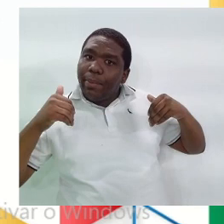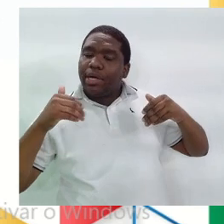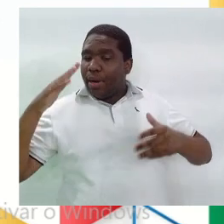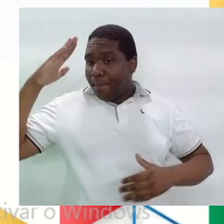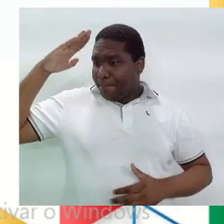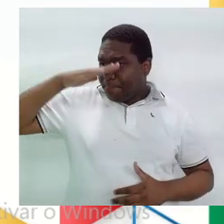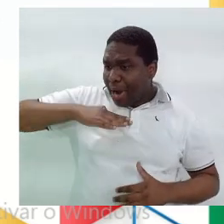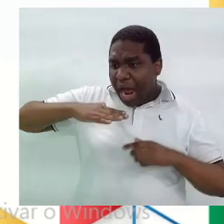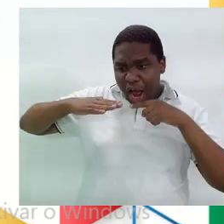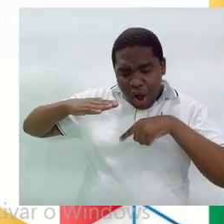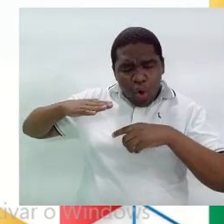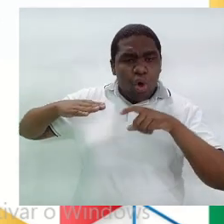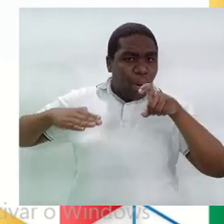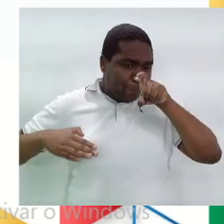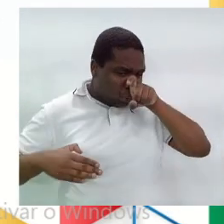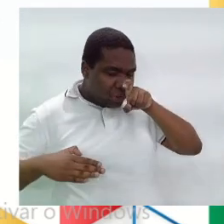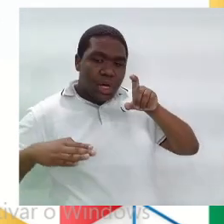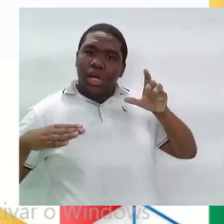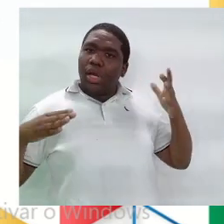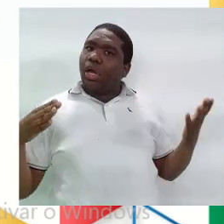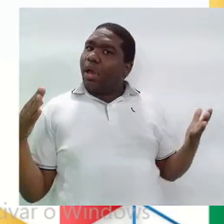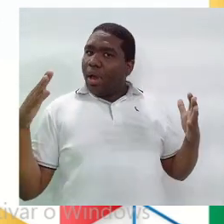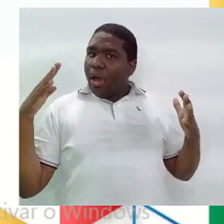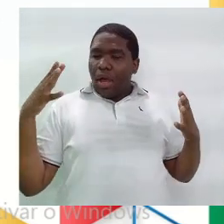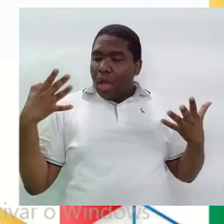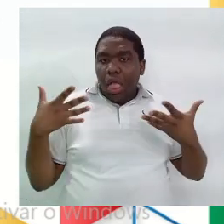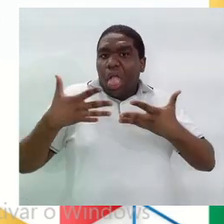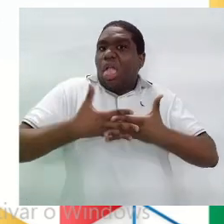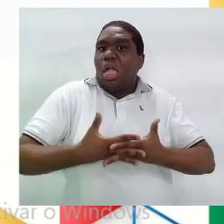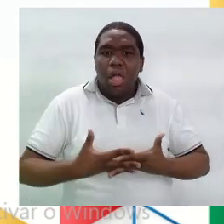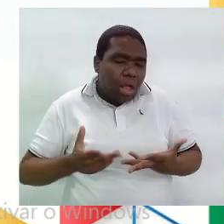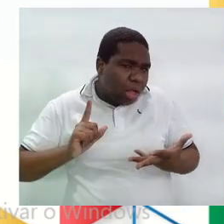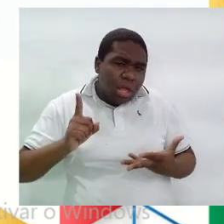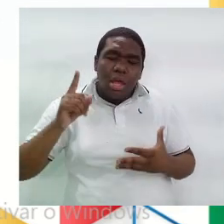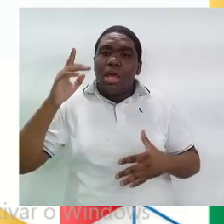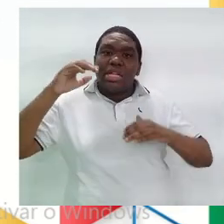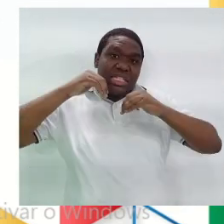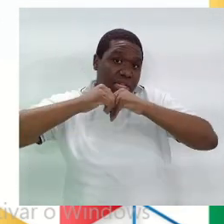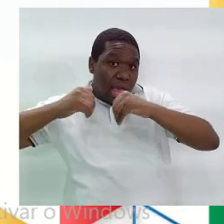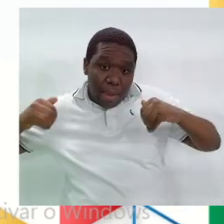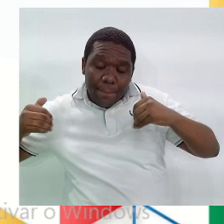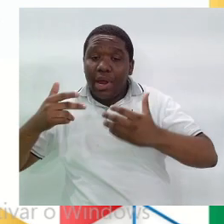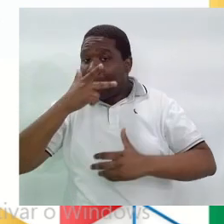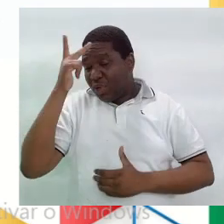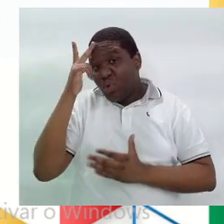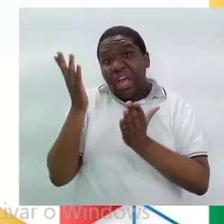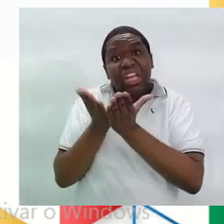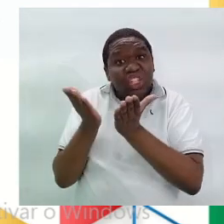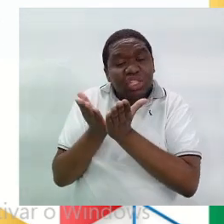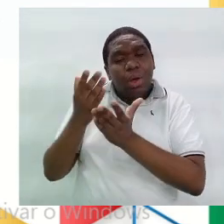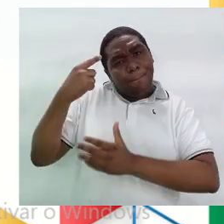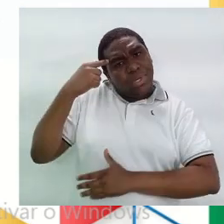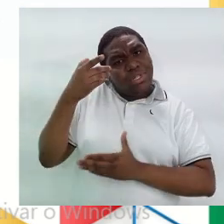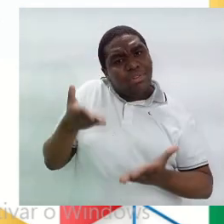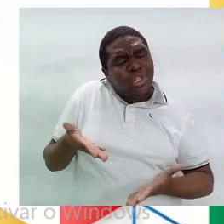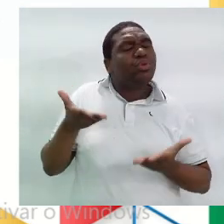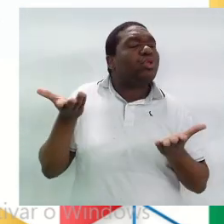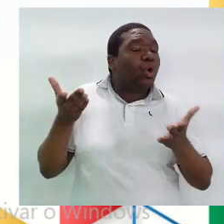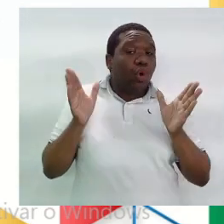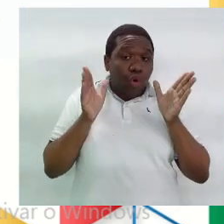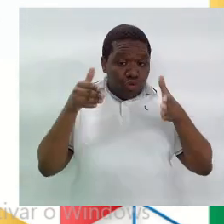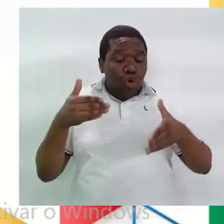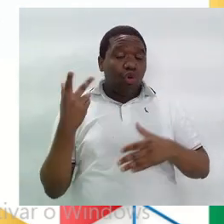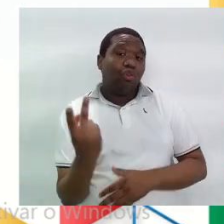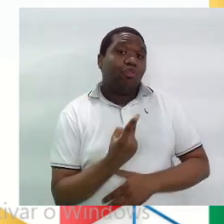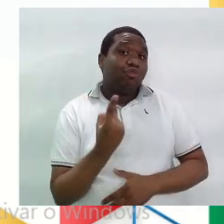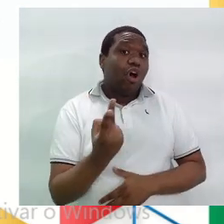mal da bruxaria, que havia sido feita por antigos povos, até os cristãos. Por isso enfatizava os